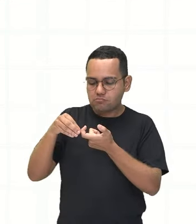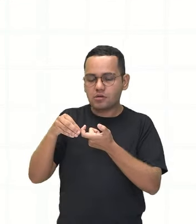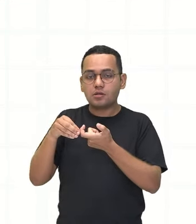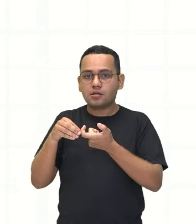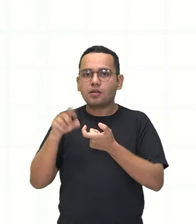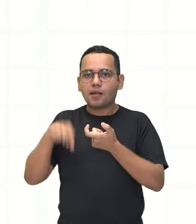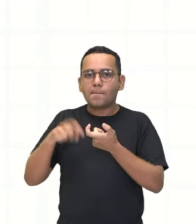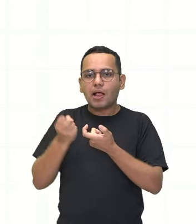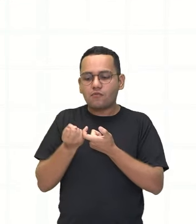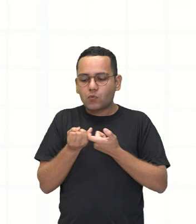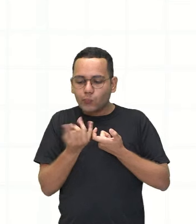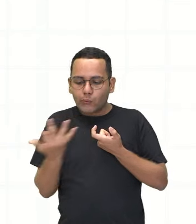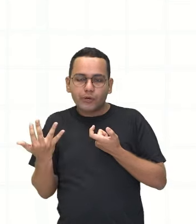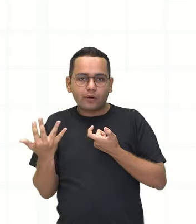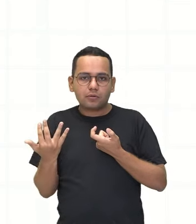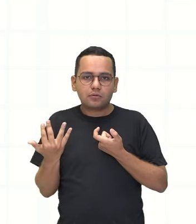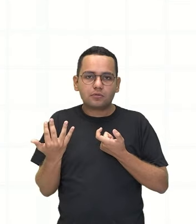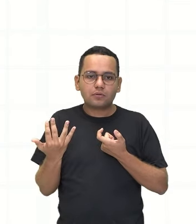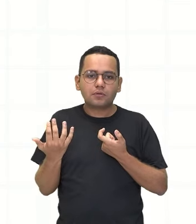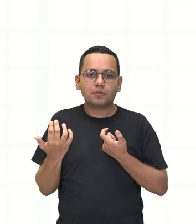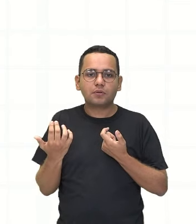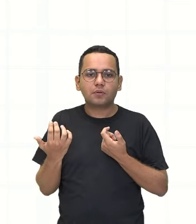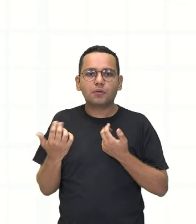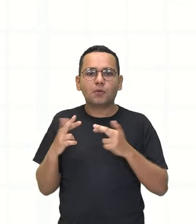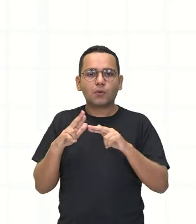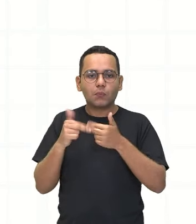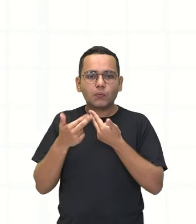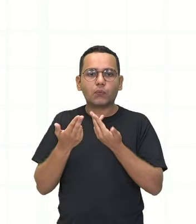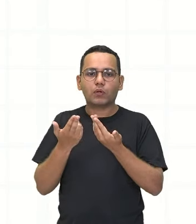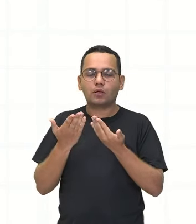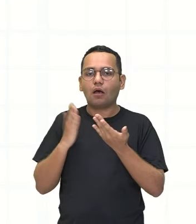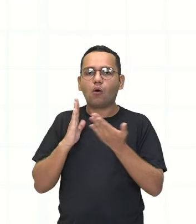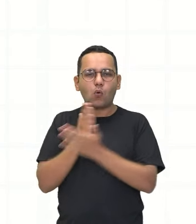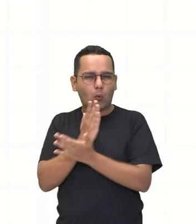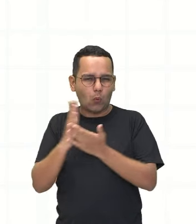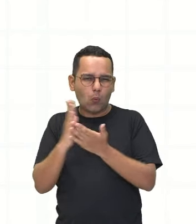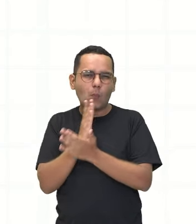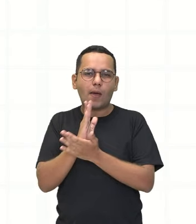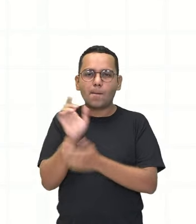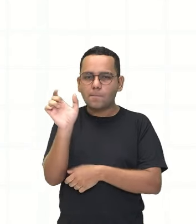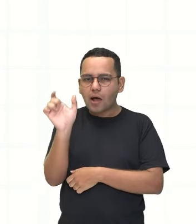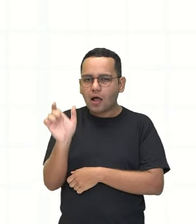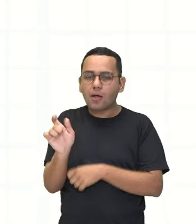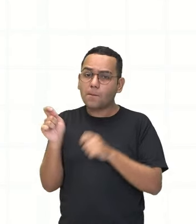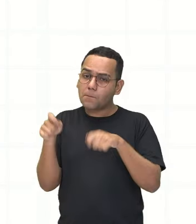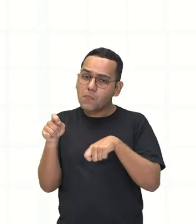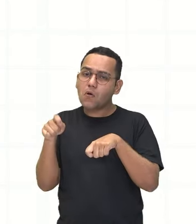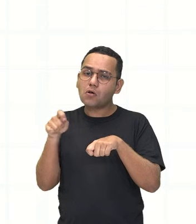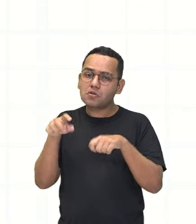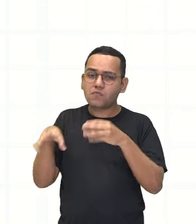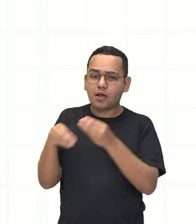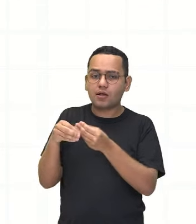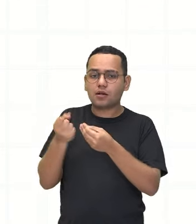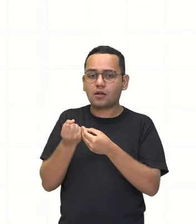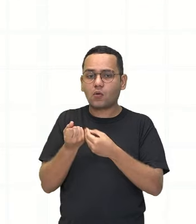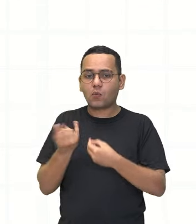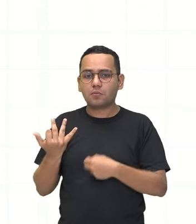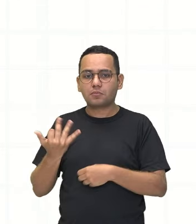algumas palavras, elas também vão acrescentar um ES, que no caso aqui, por exemplo, a palavra rapaz, né?